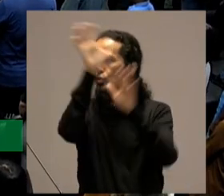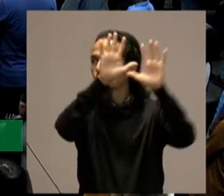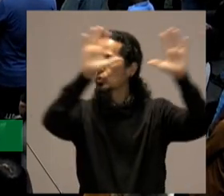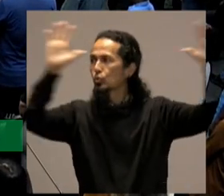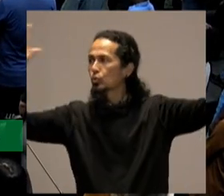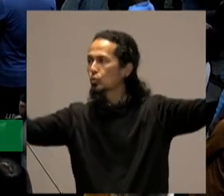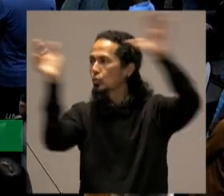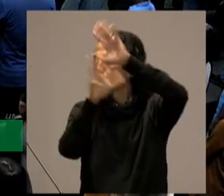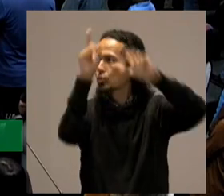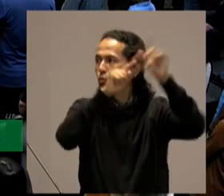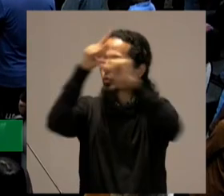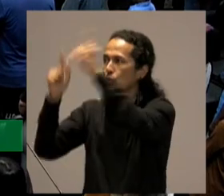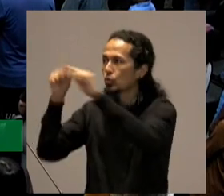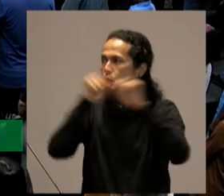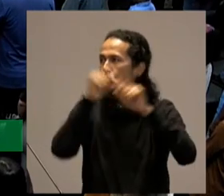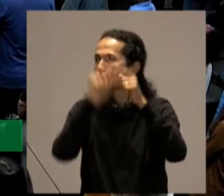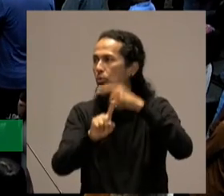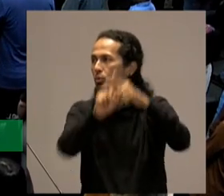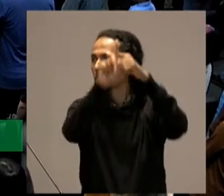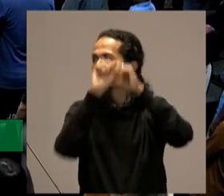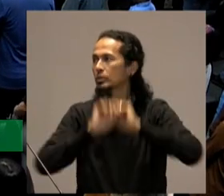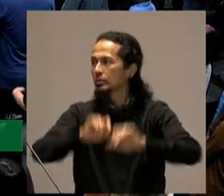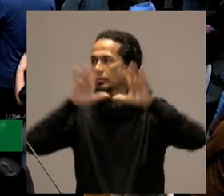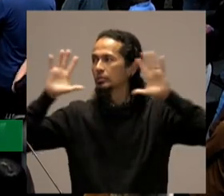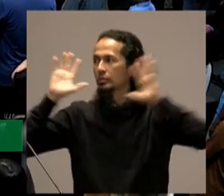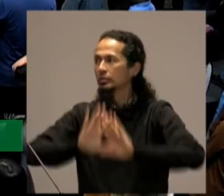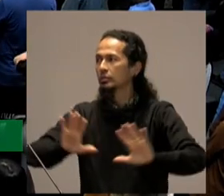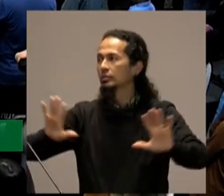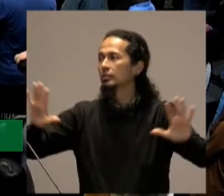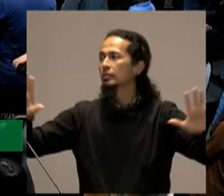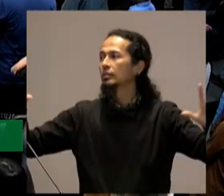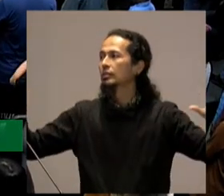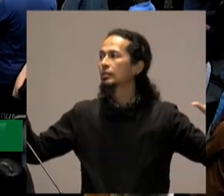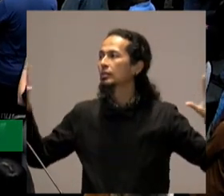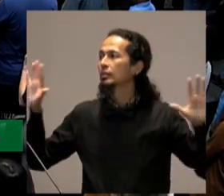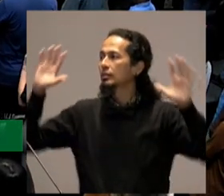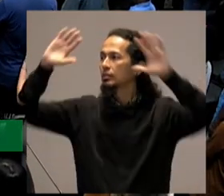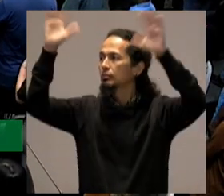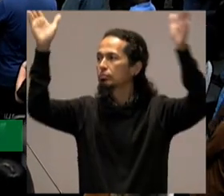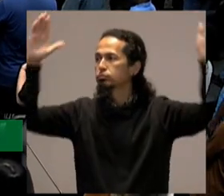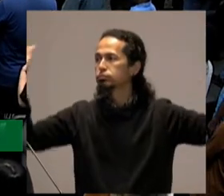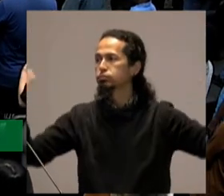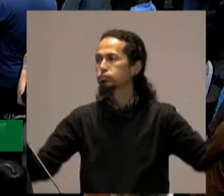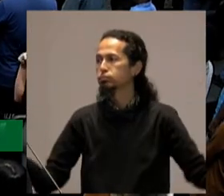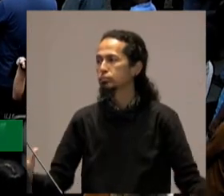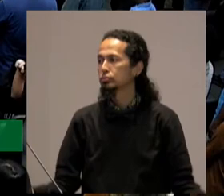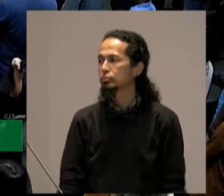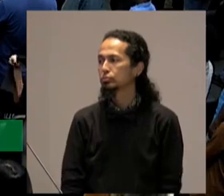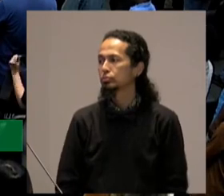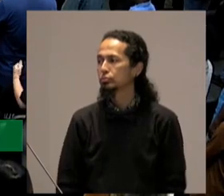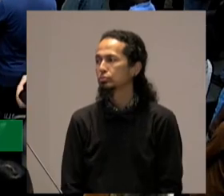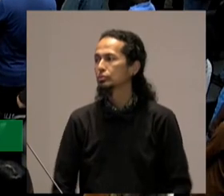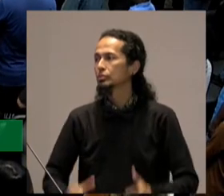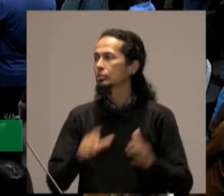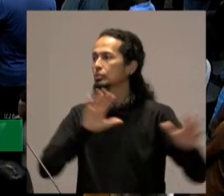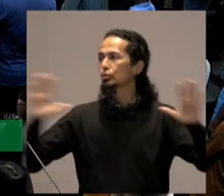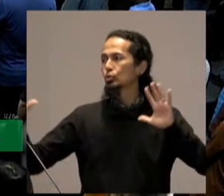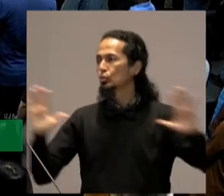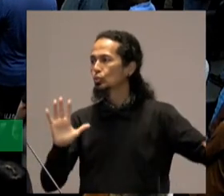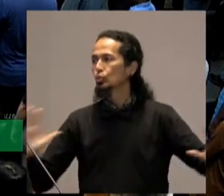e límpido, a imagem do cruzeiro resplandece, gigante pela